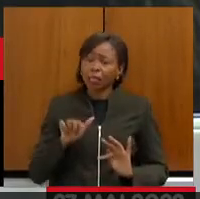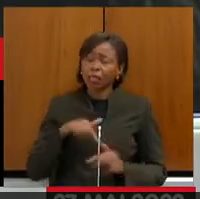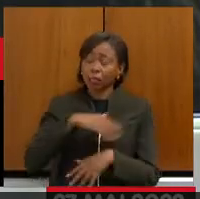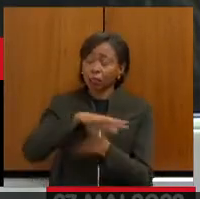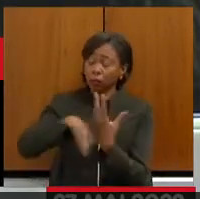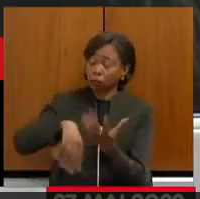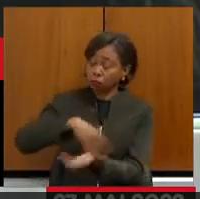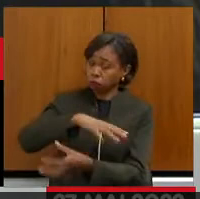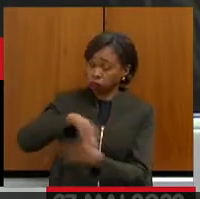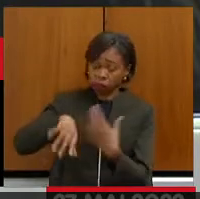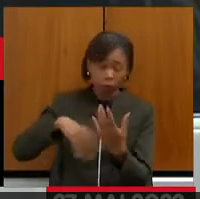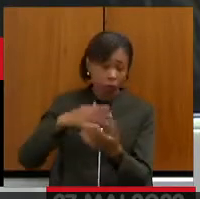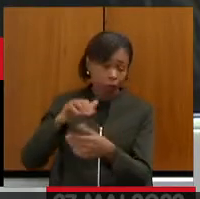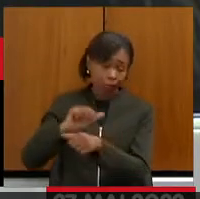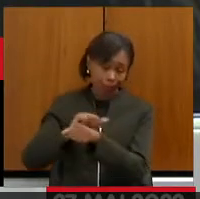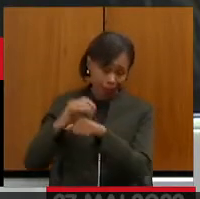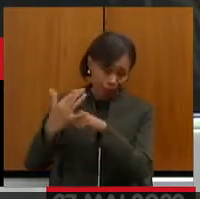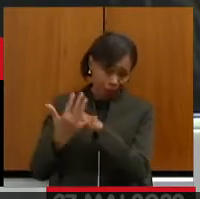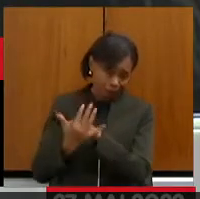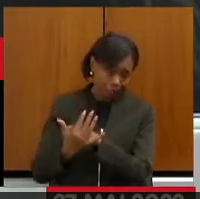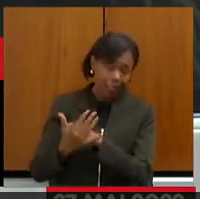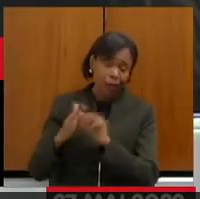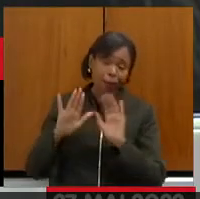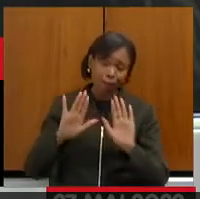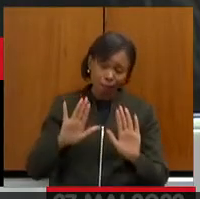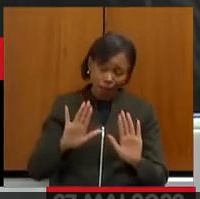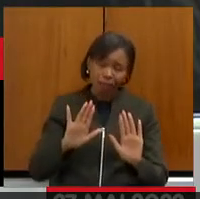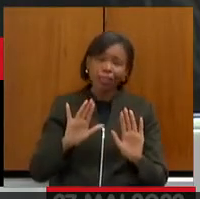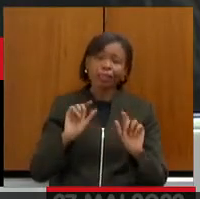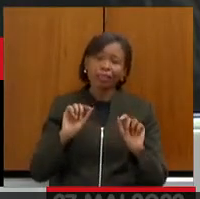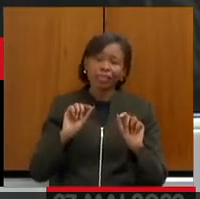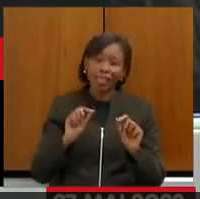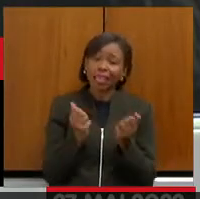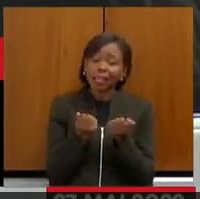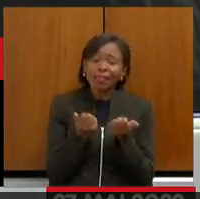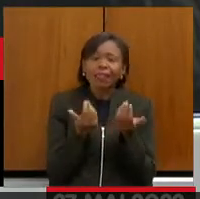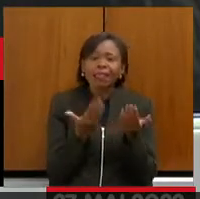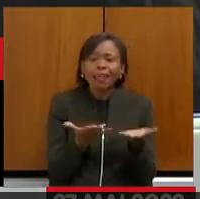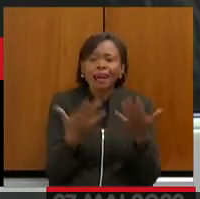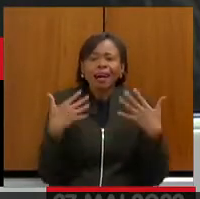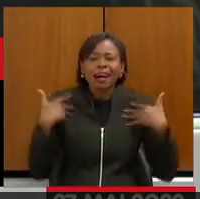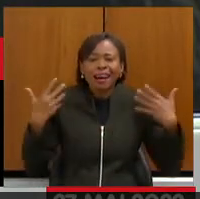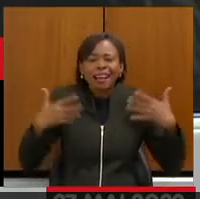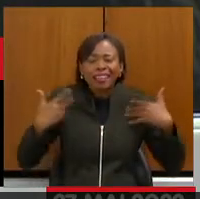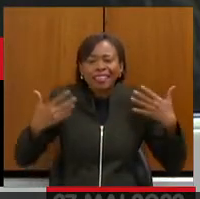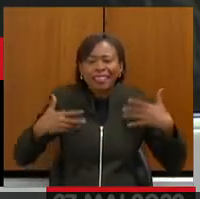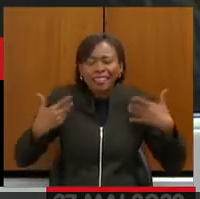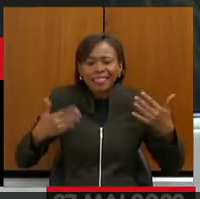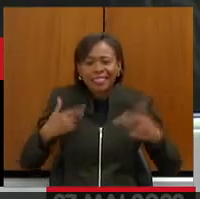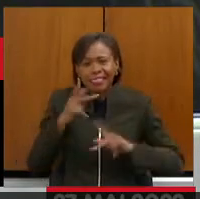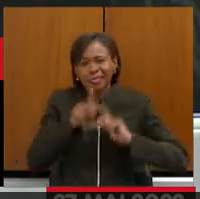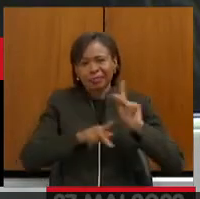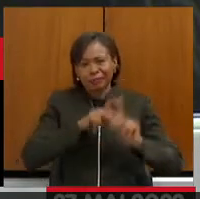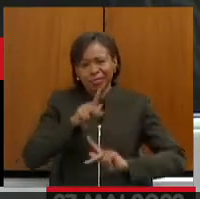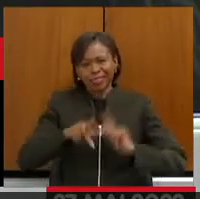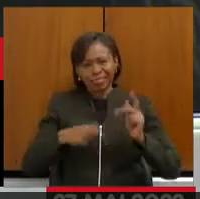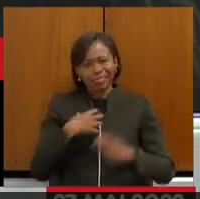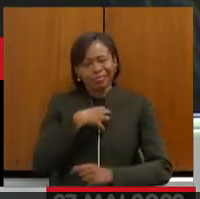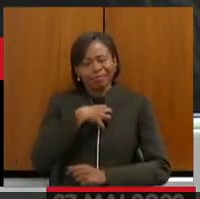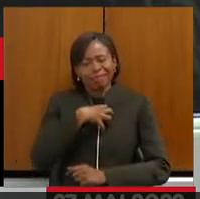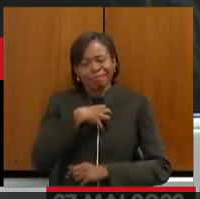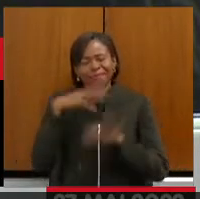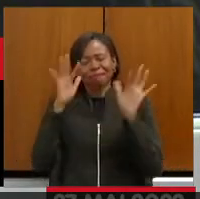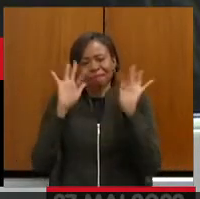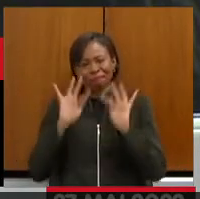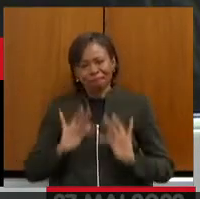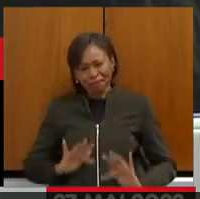nós estamos vivendo com essa pandemia trazer lazer momentos de alegria para as pessoas e me alegra também